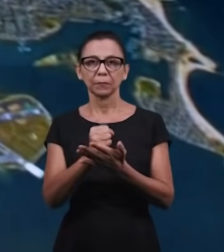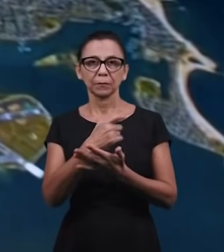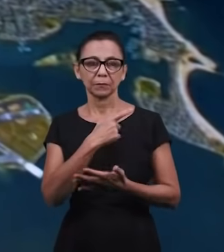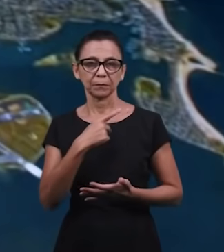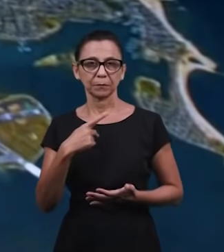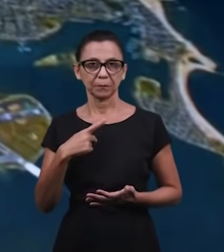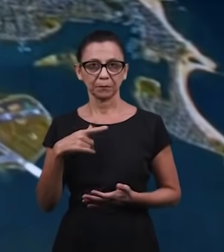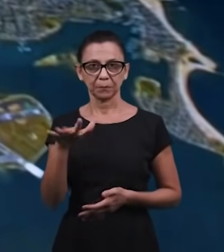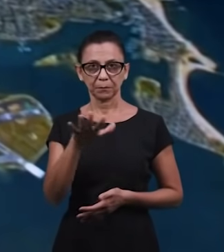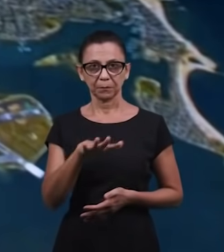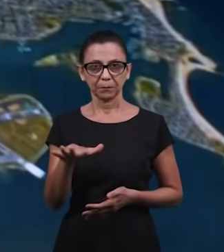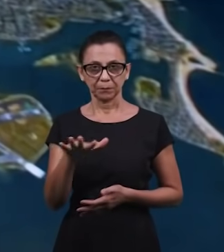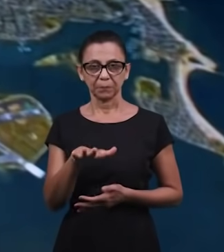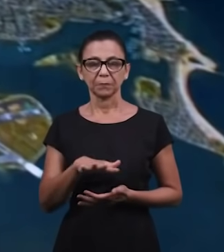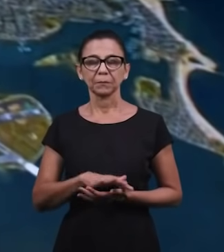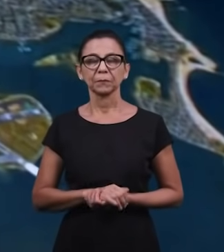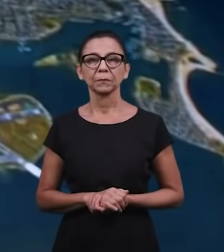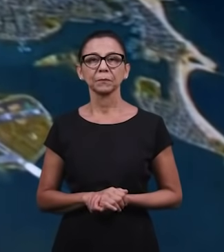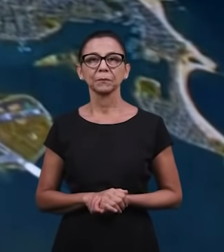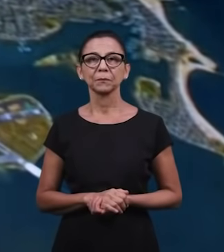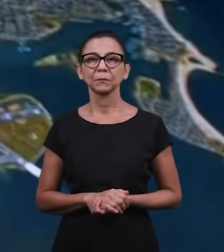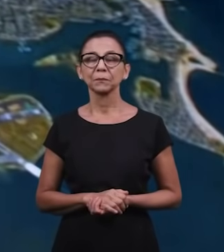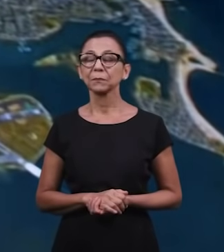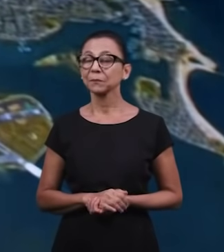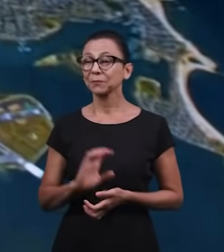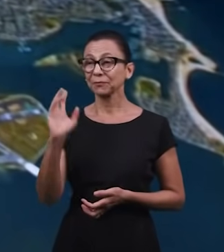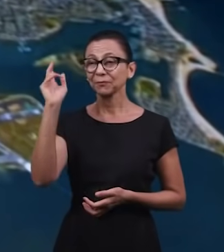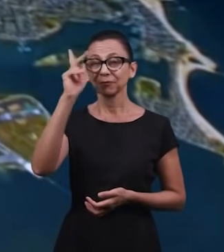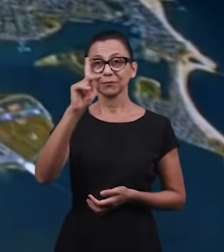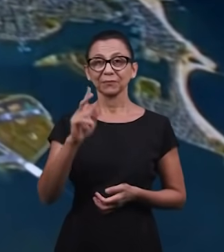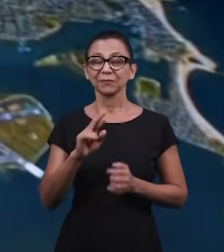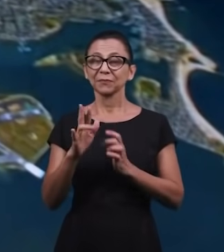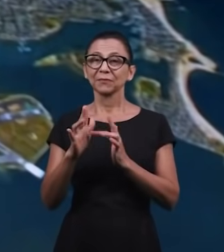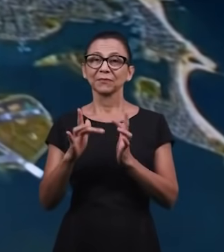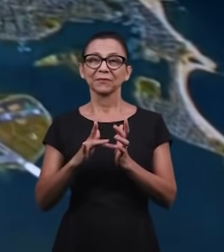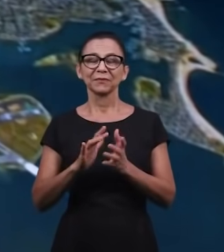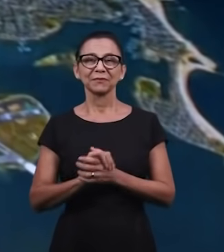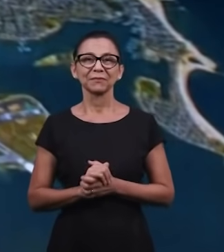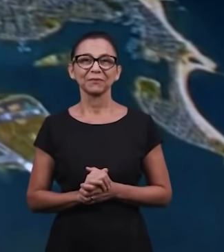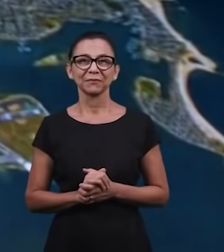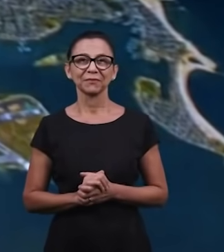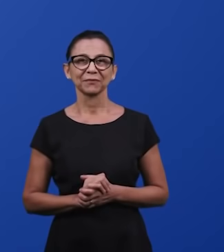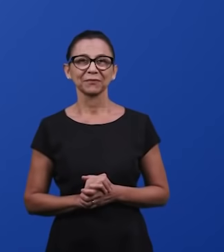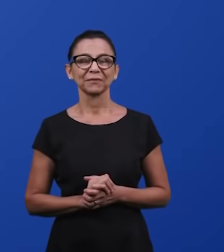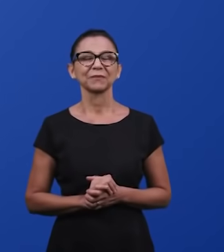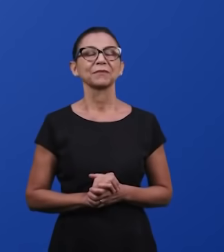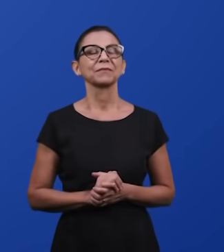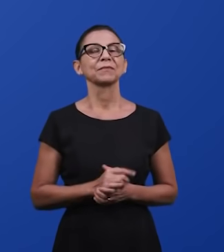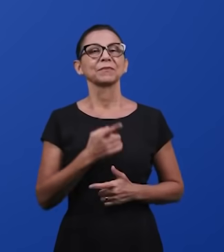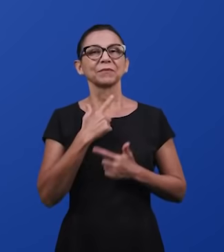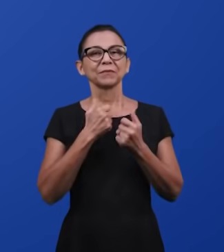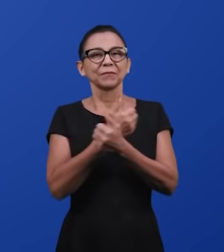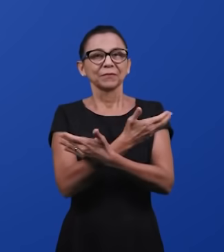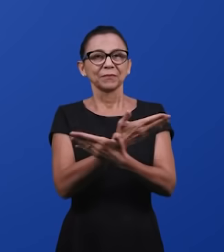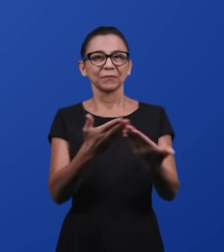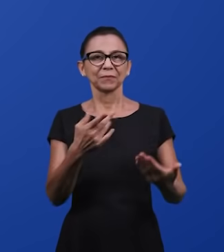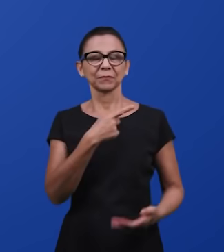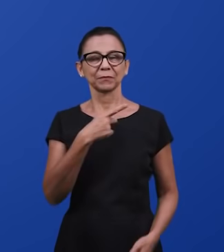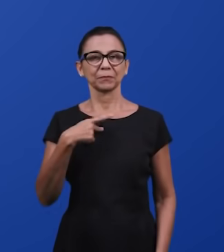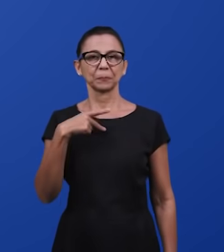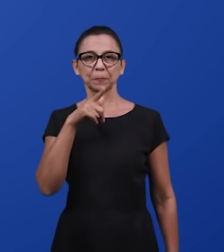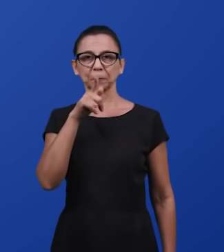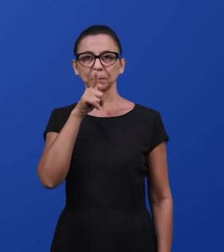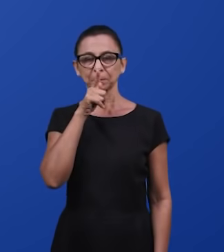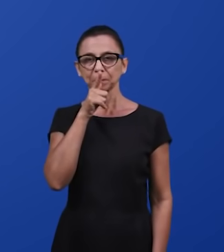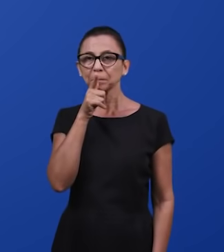Pisoni, e ele vai nos dar também mais uma informação. Adilson, a paz do Senhor Jesus, companheiro. Quero saudar ao pastor